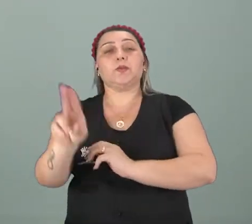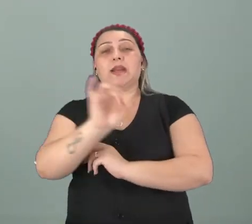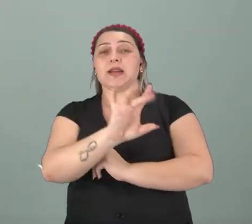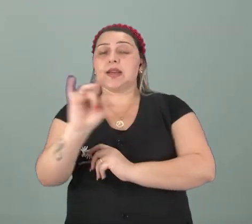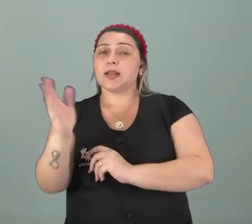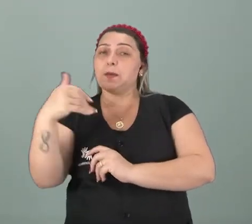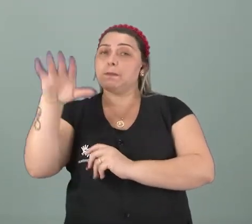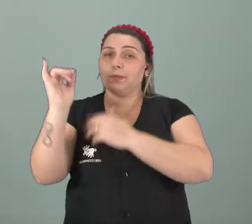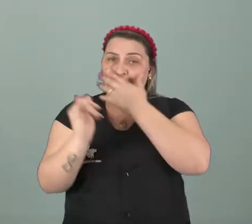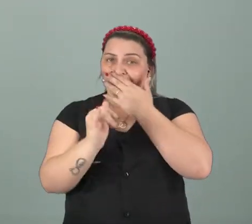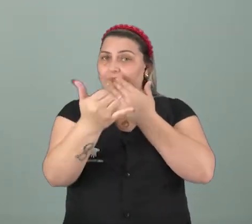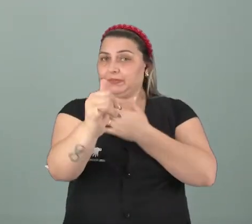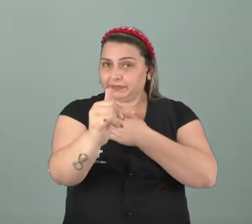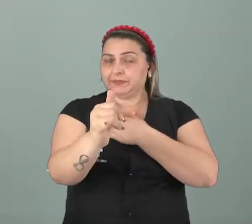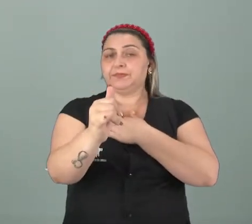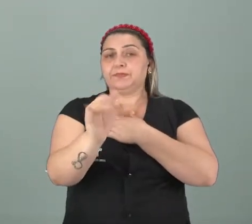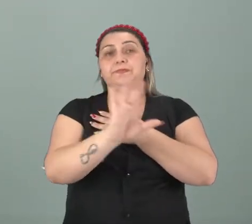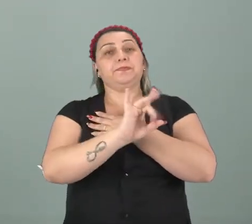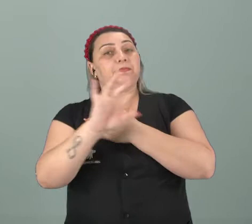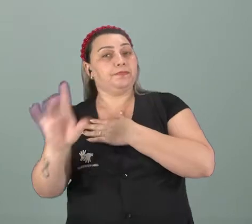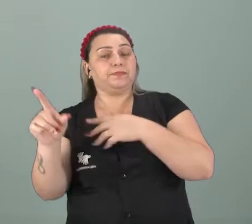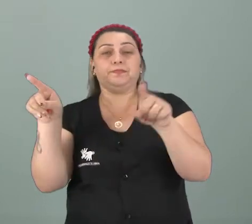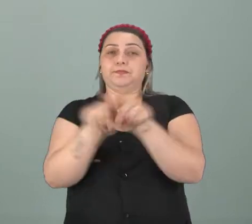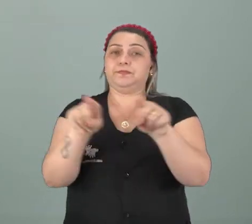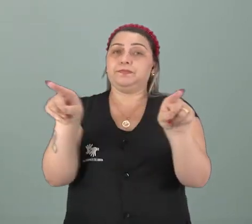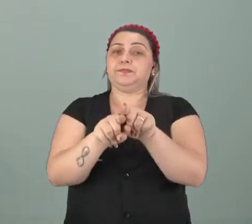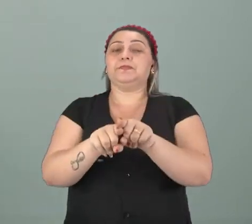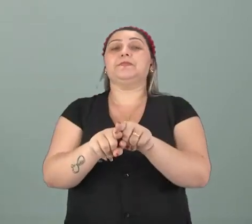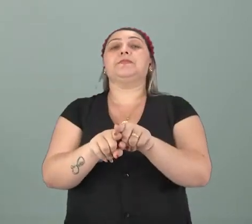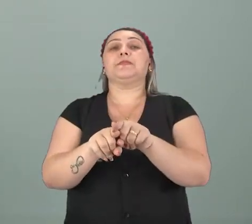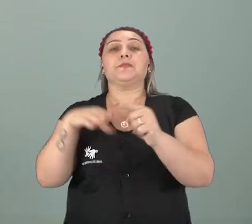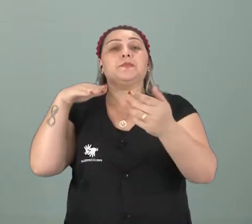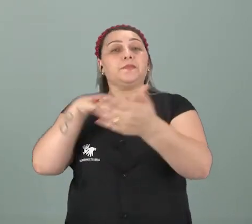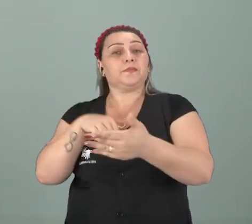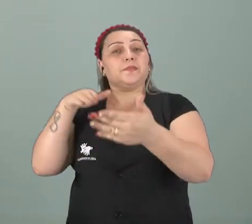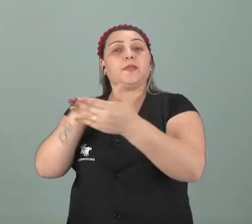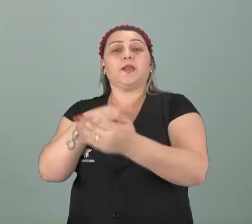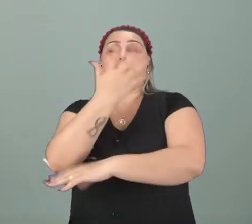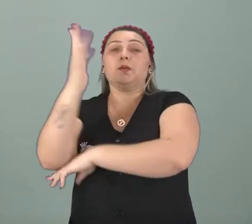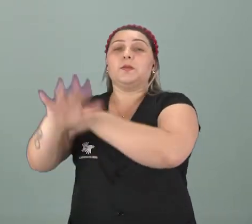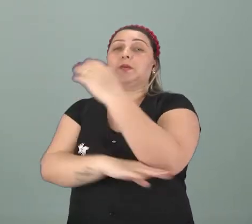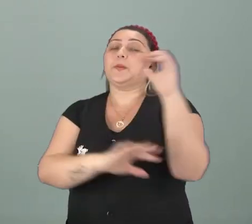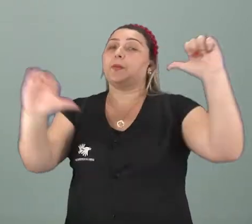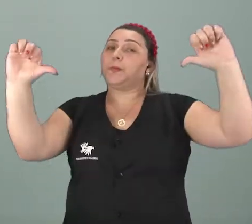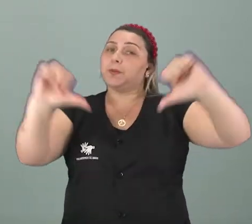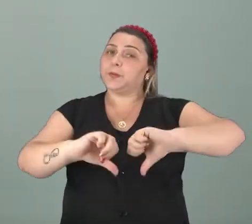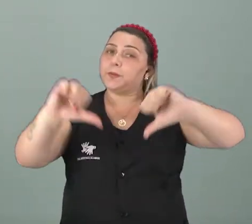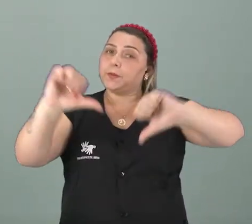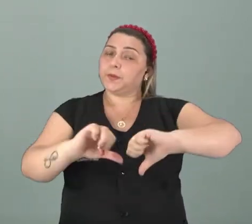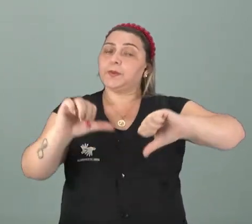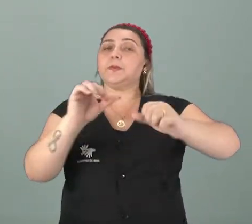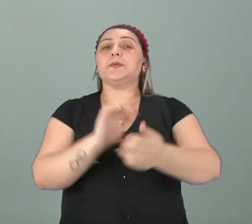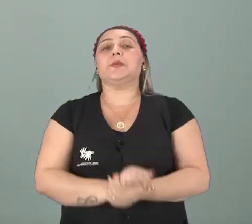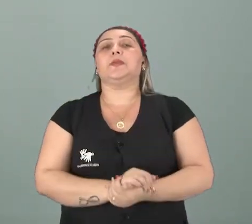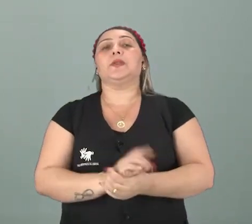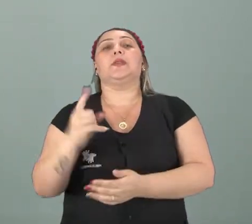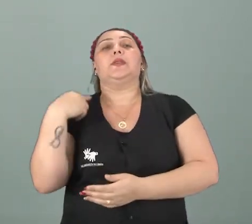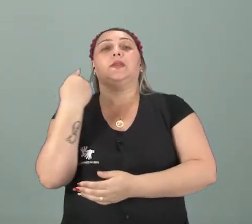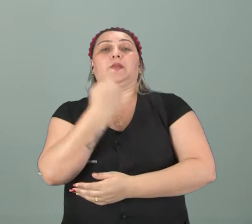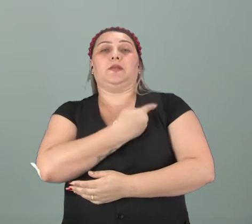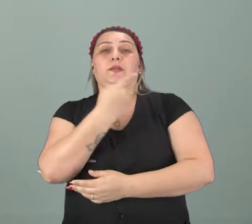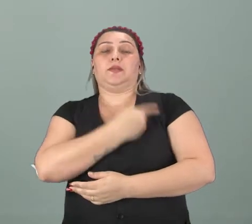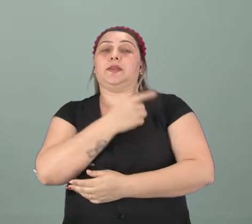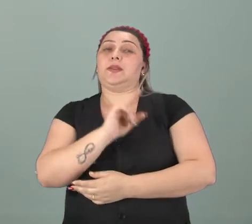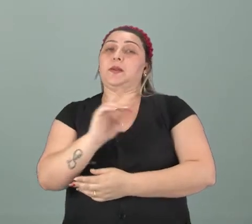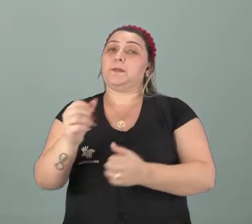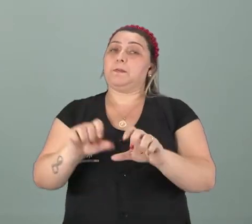cada vez mais energia elétrica, cada vez mais nós vamos estar impactando o meio ambiente negativamente para atender essa nossa demanda